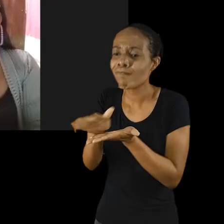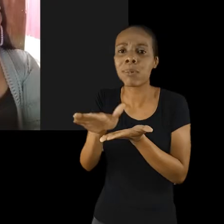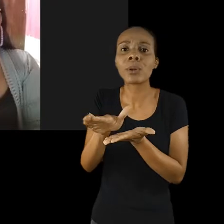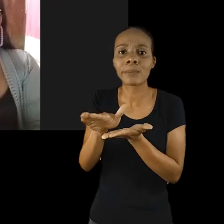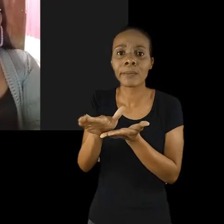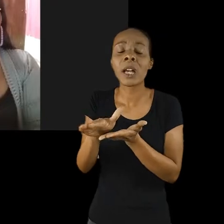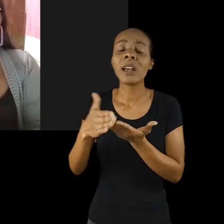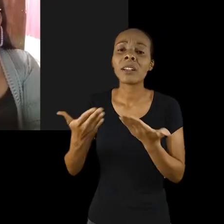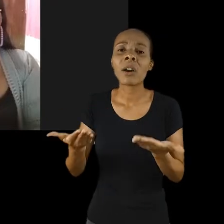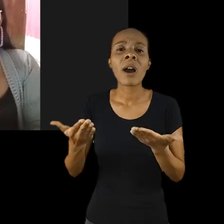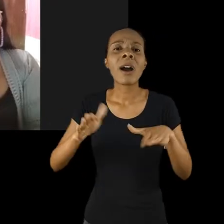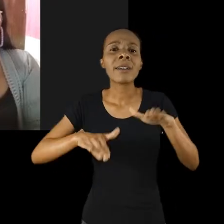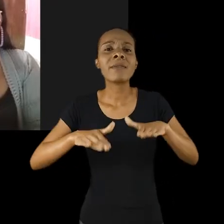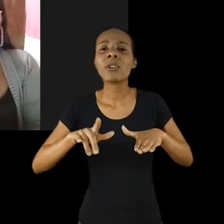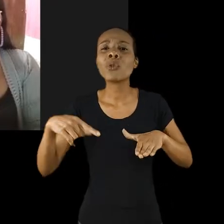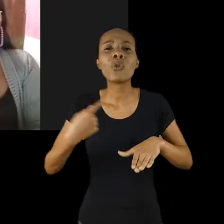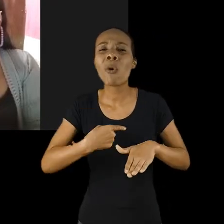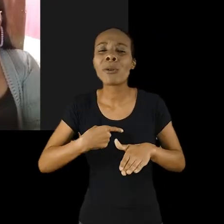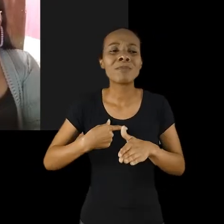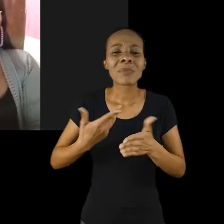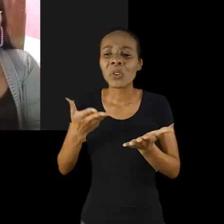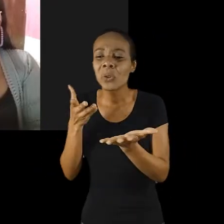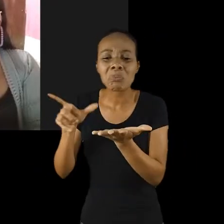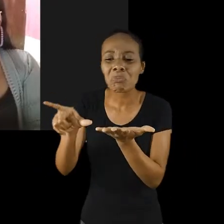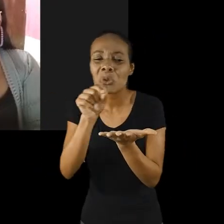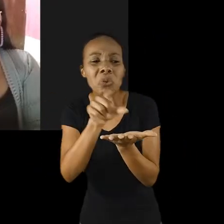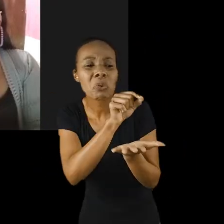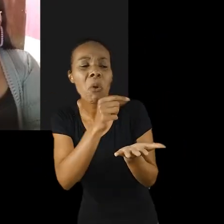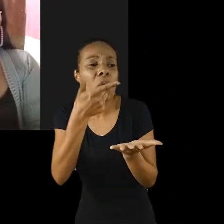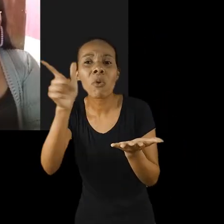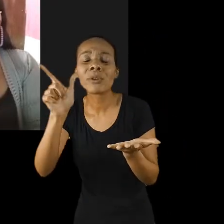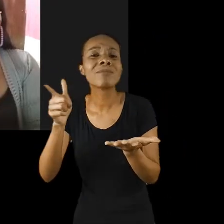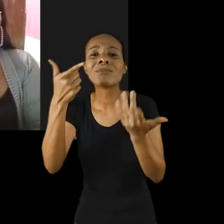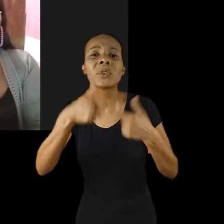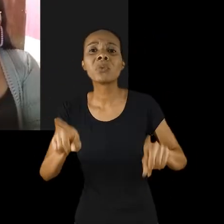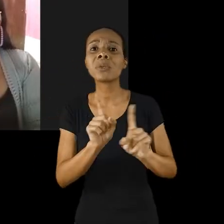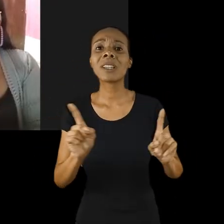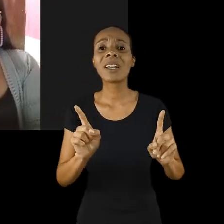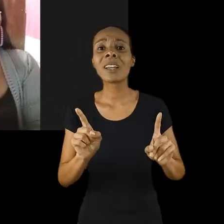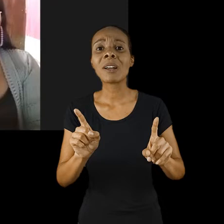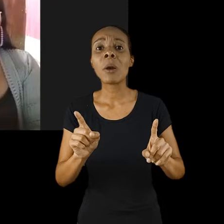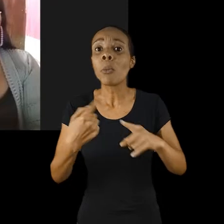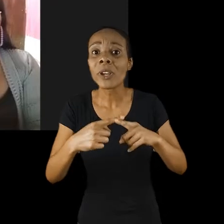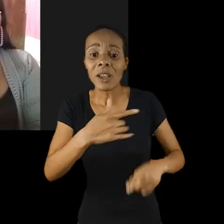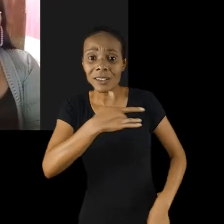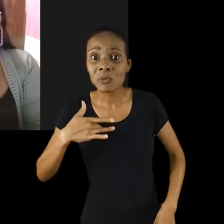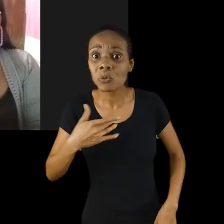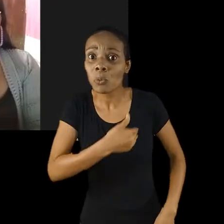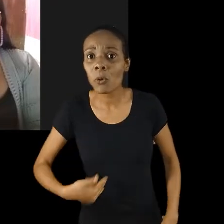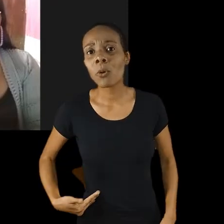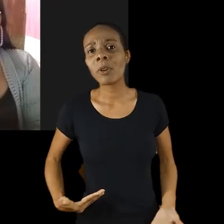justamente por isso, porque a gente não tem uma outra alternativa. E acaba que a droga também vira nossa última alternativa. E aí, o que a gente faz? A gente vai lá,